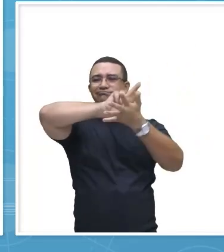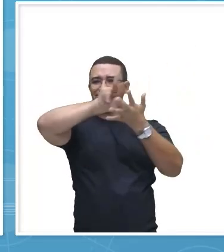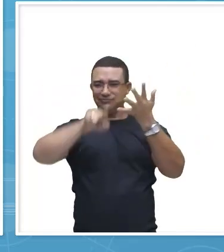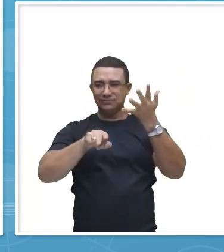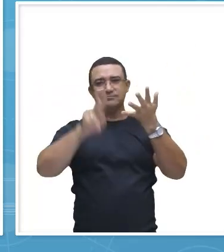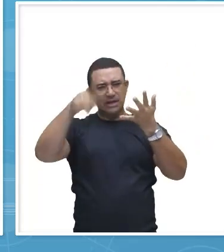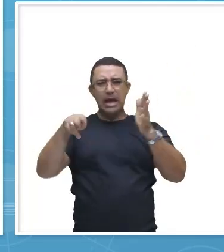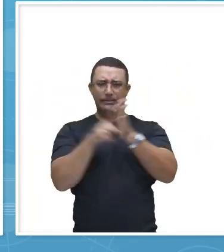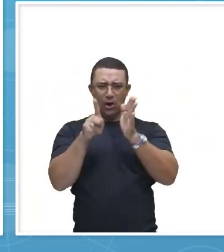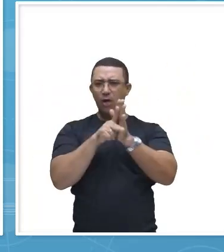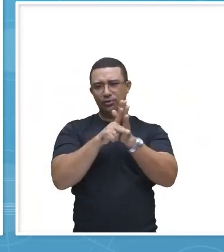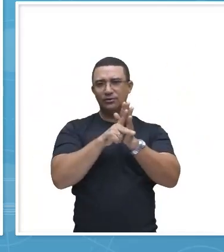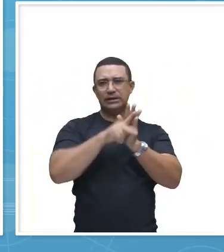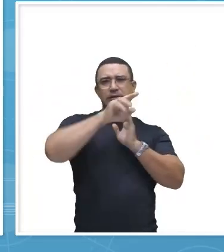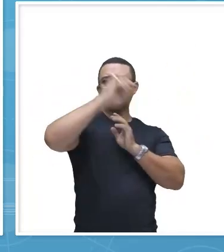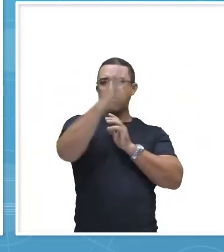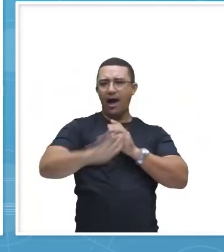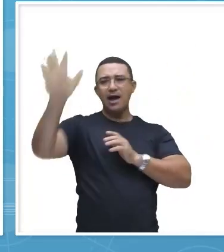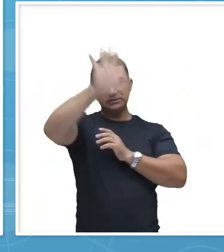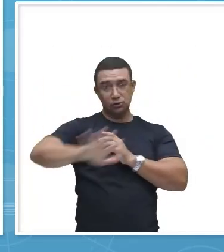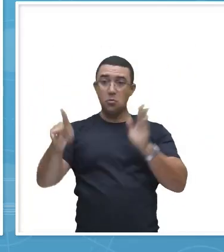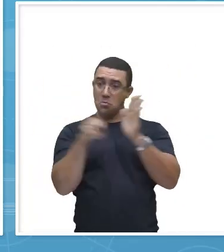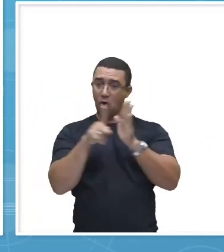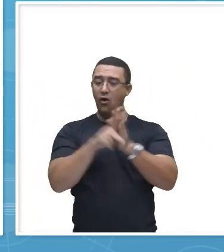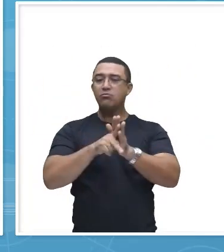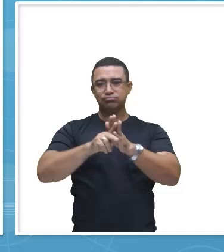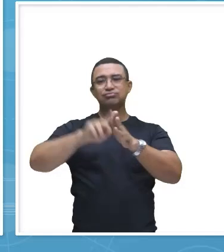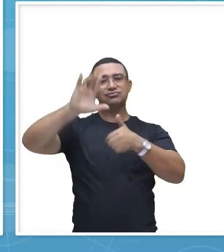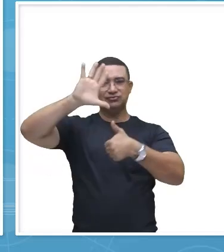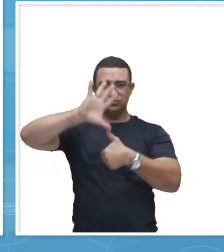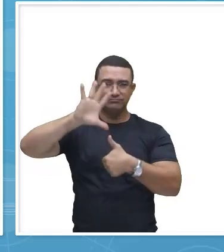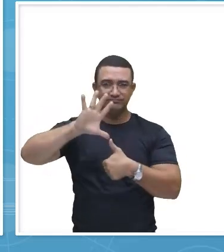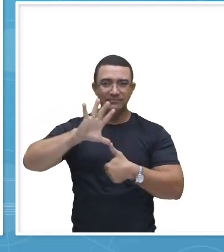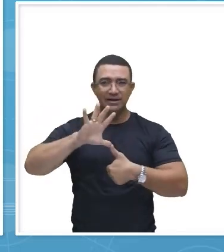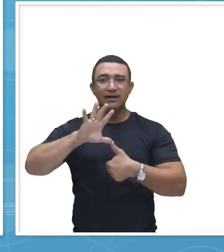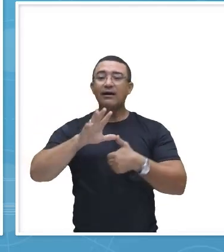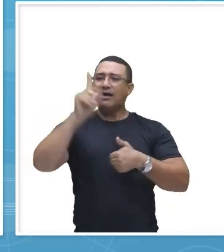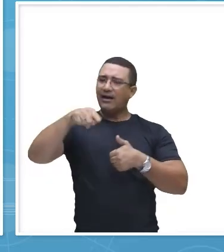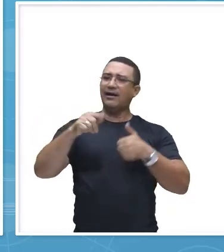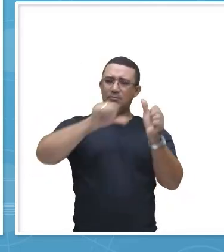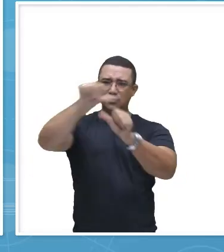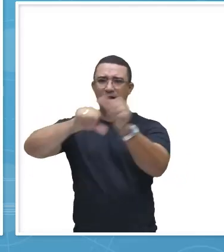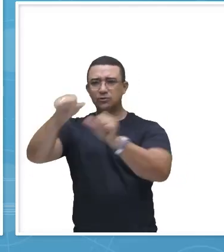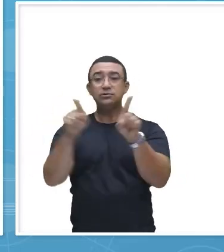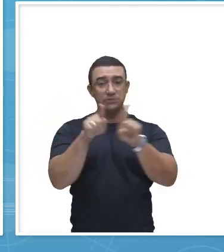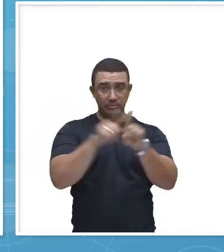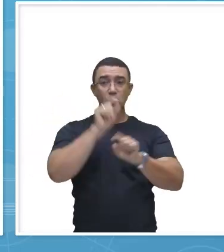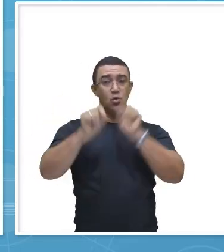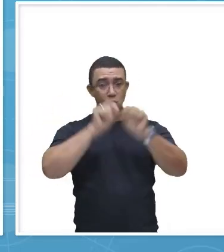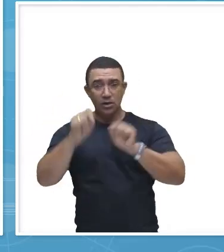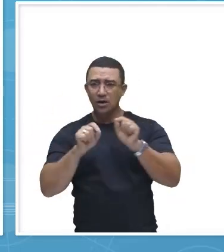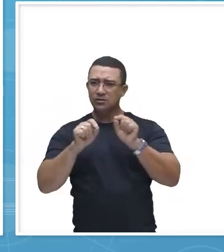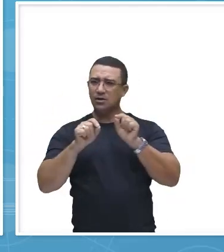território nacional e aqui no caso da América do Sul. A paisagem ela é transformada também pelos fenômenos da